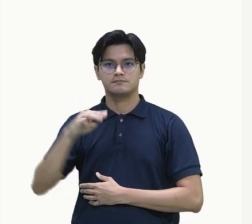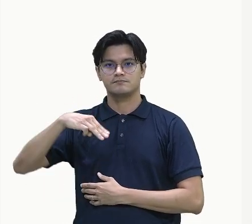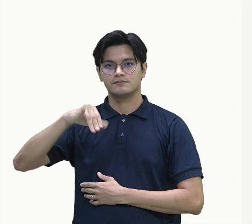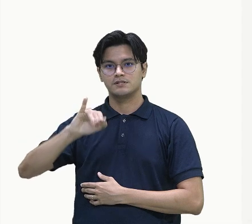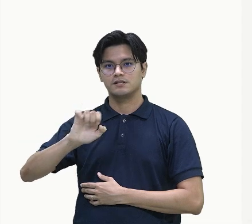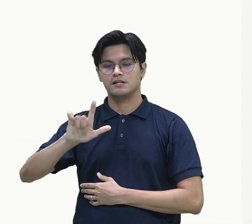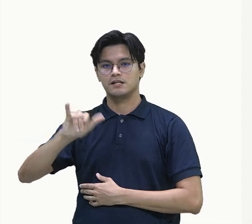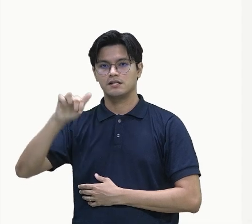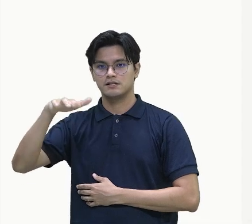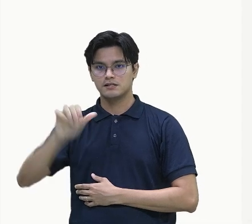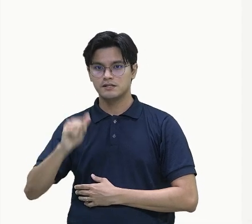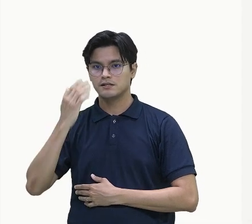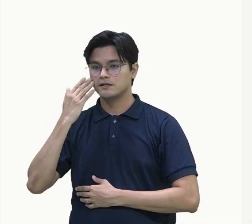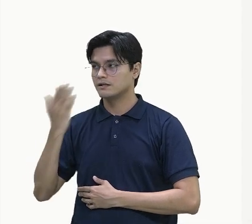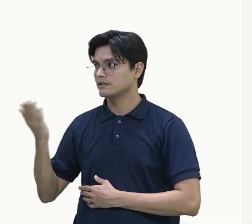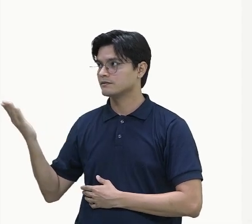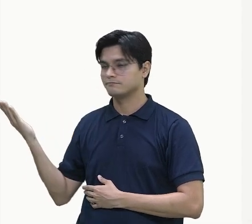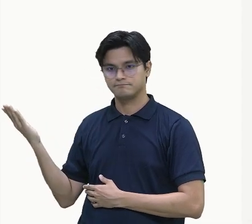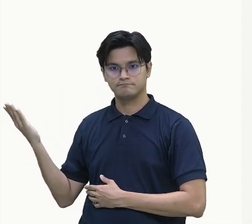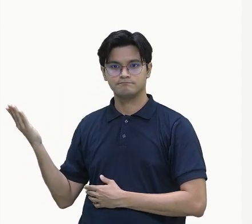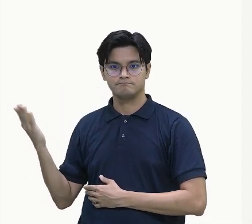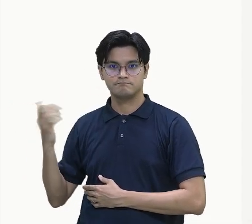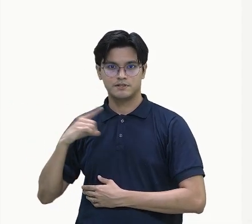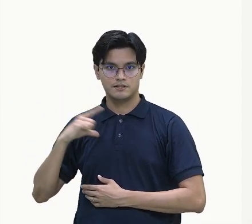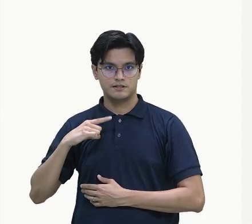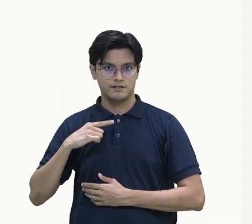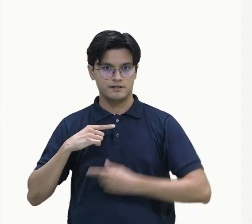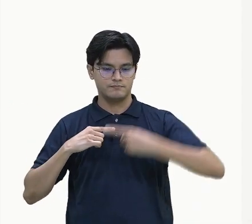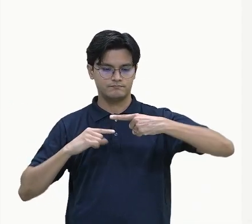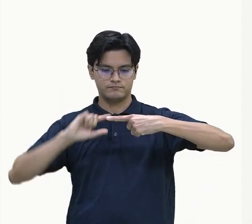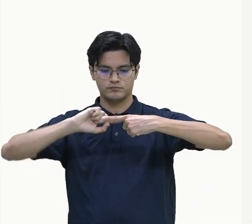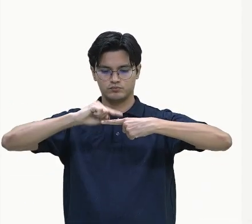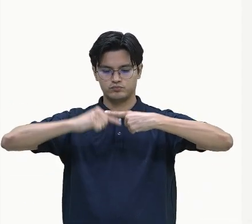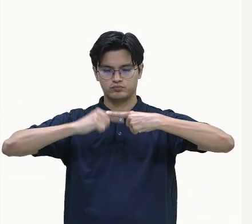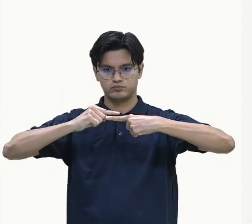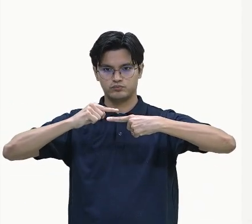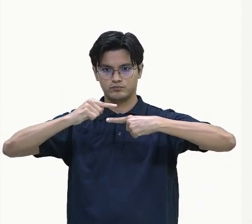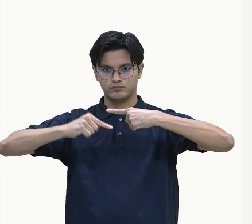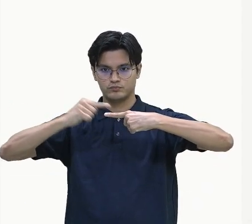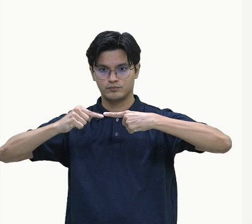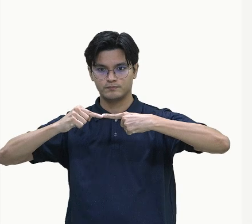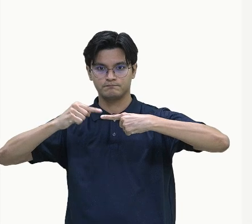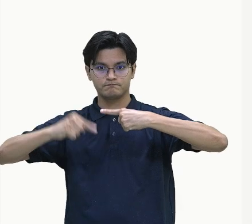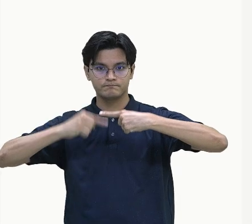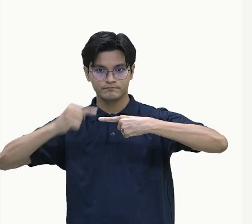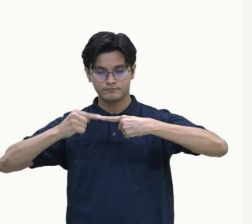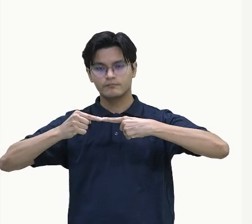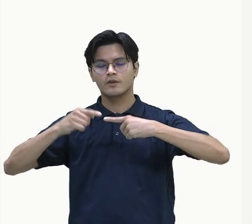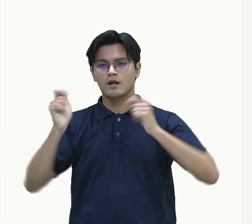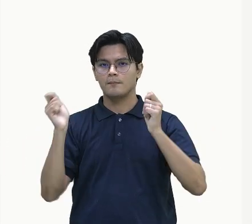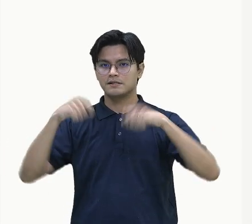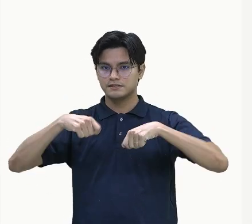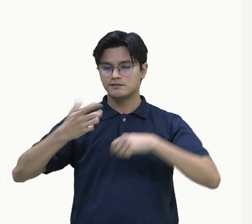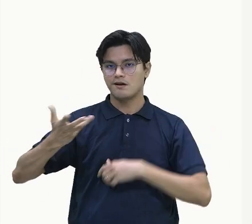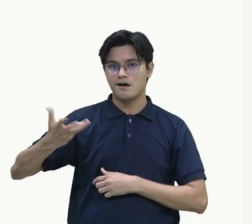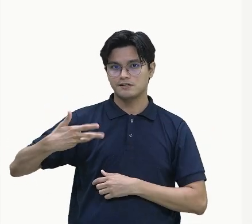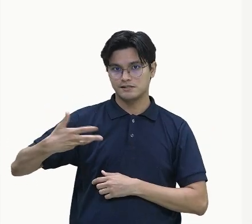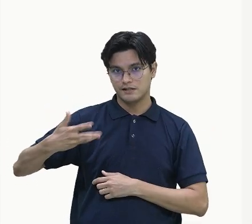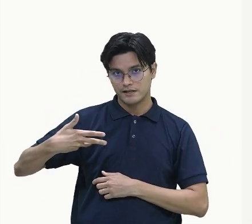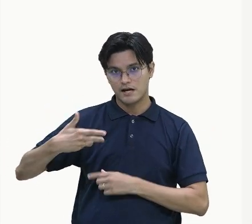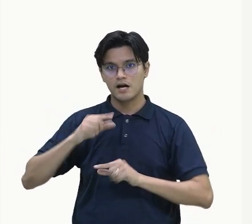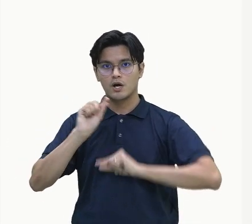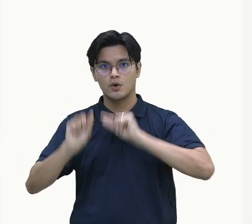como se fosse um tubo envolvendo o axônio, que acelera a condução do impulso